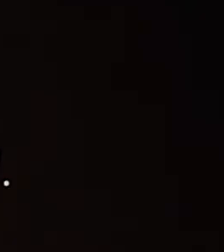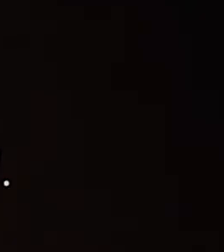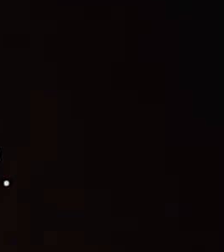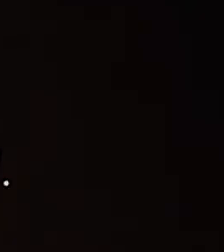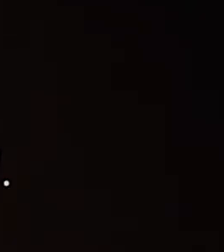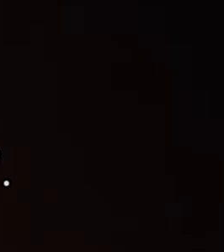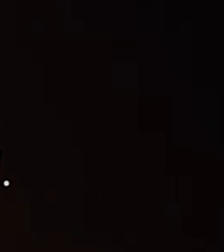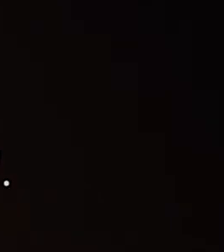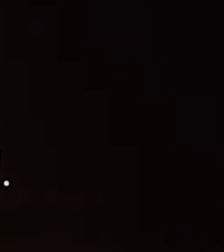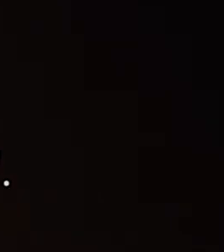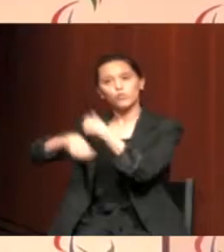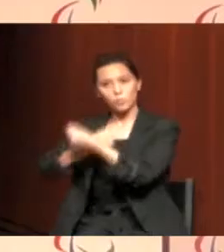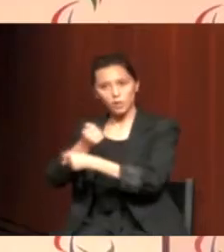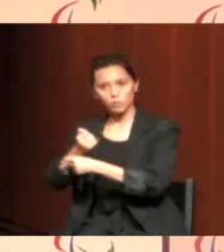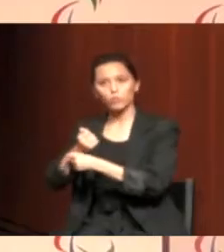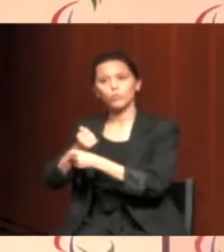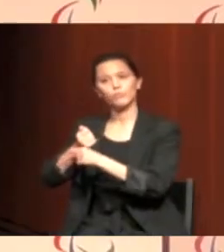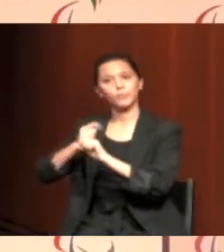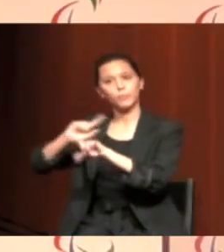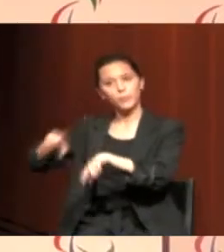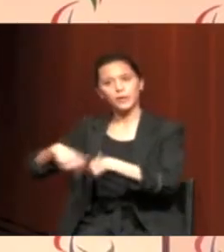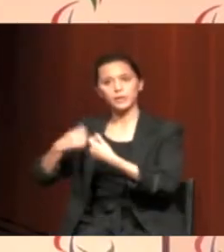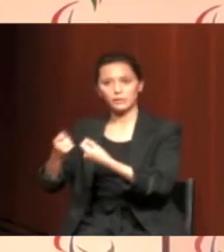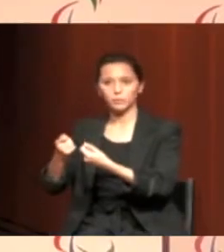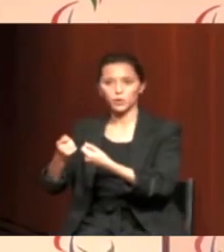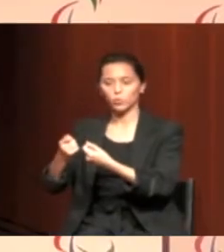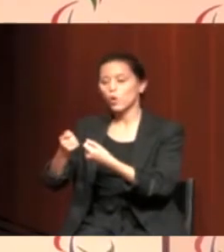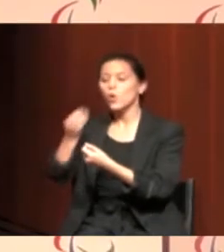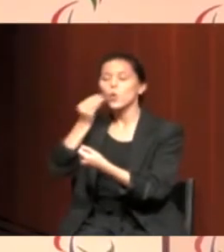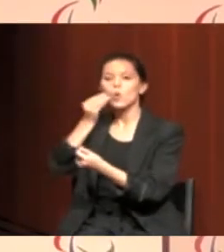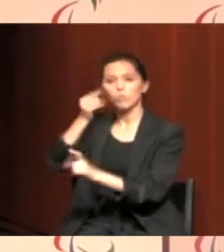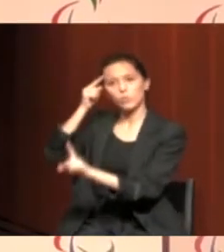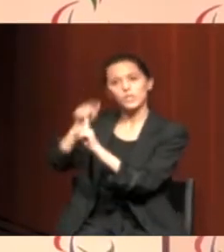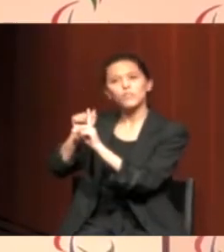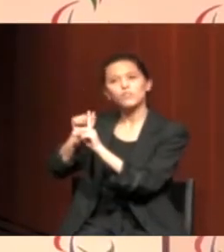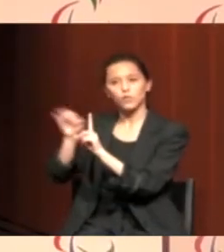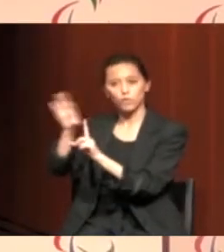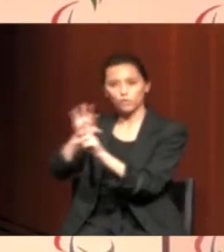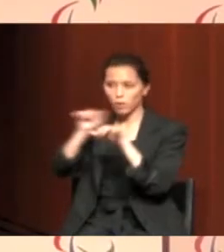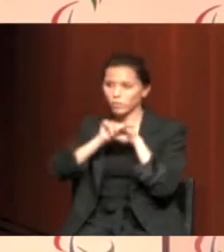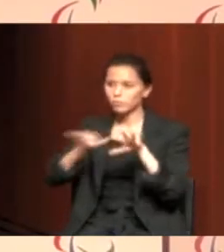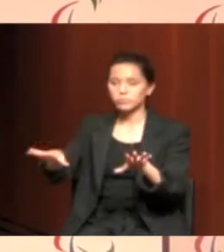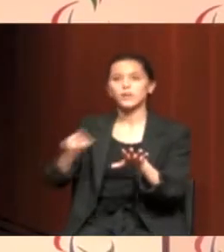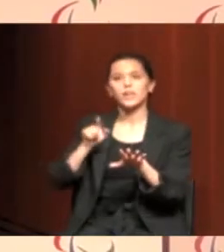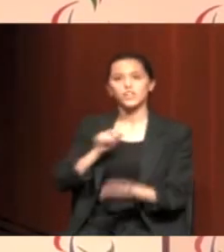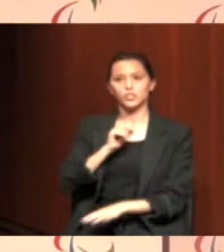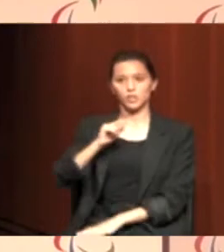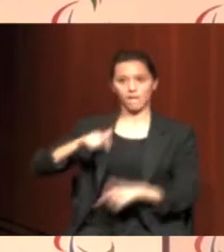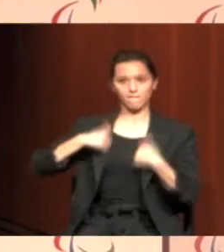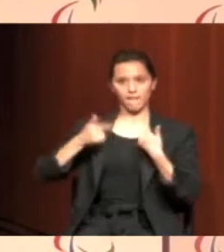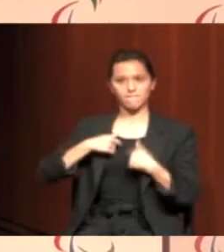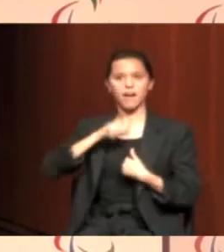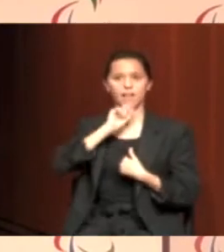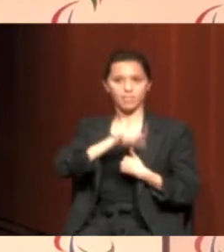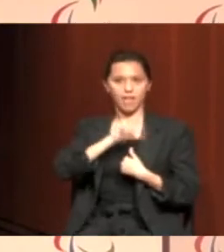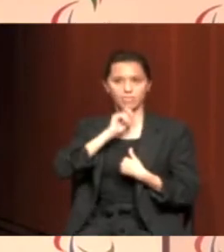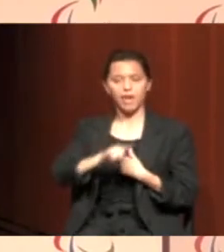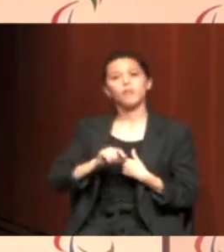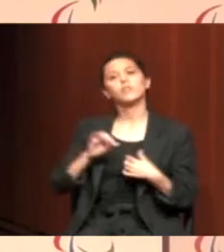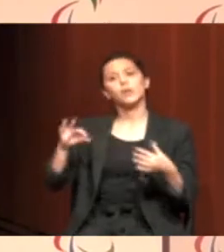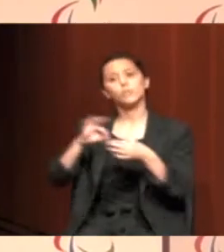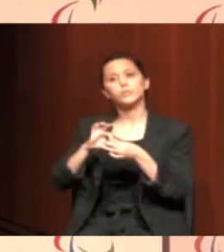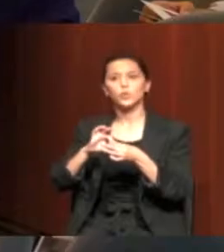impossível ao possível. O I'm Possible é um programa de educação desenvolvido à escala global. Trata-se de um projeto pioneiro do Comitê Paralímpico